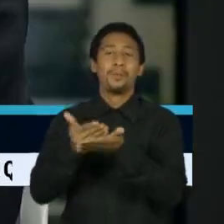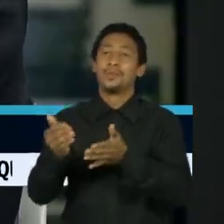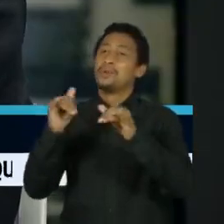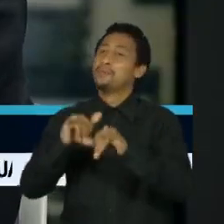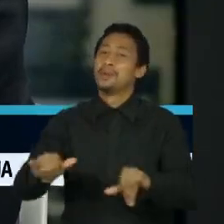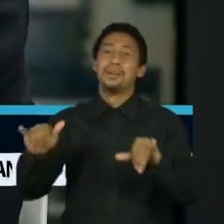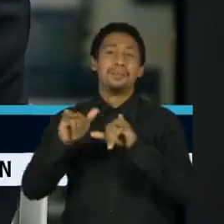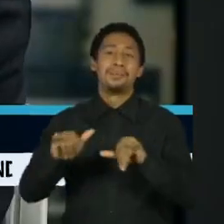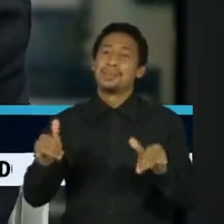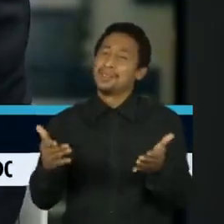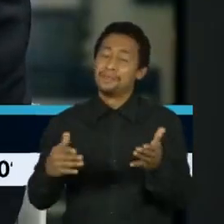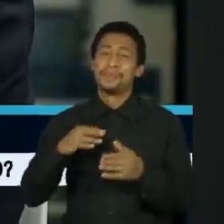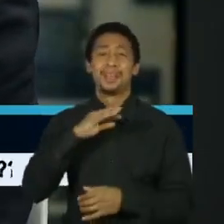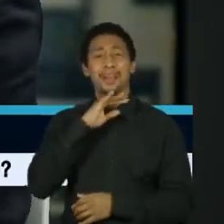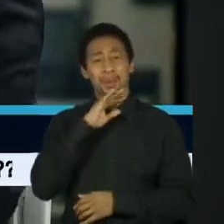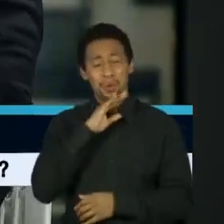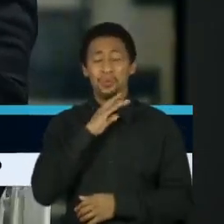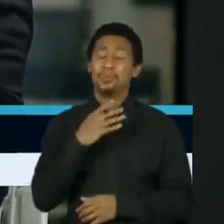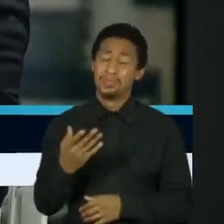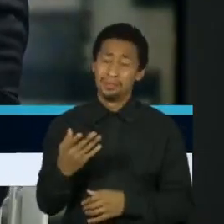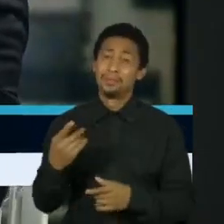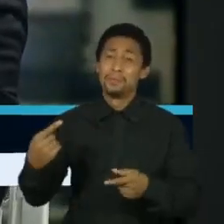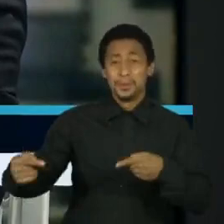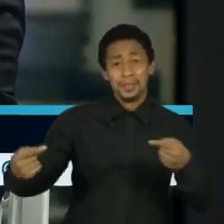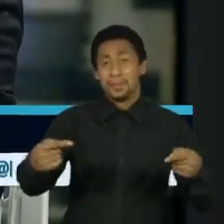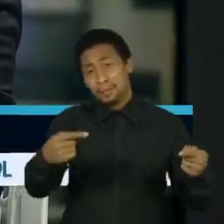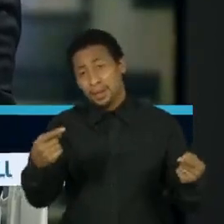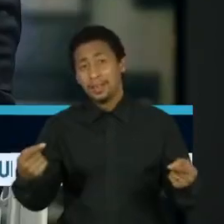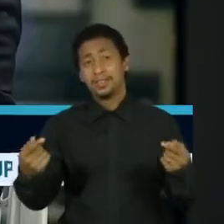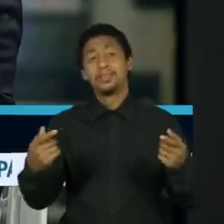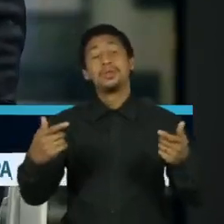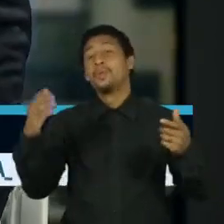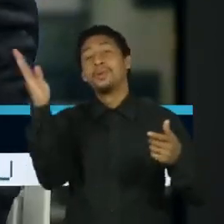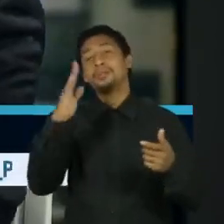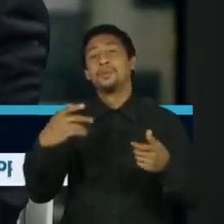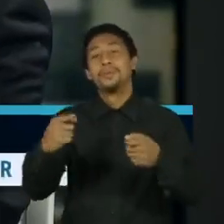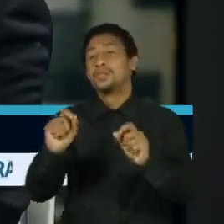É ruim para o debate necessário sobre o que o Brasil precisa, né, Ana?